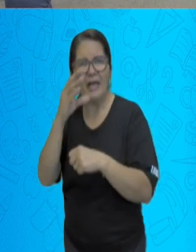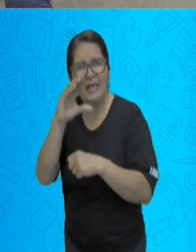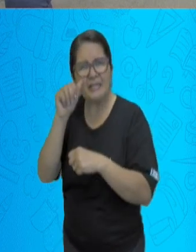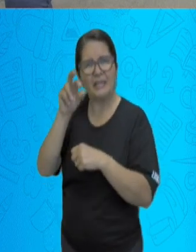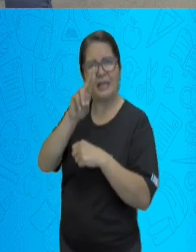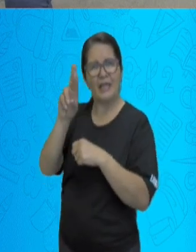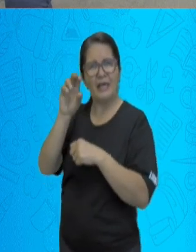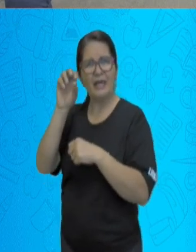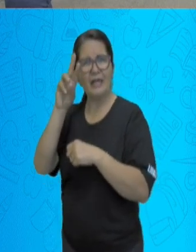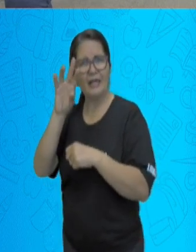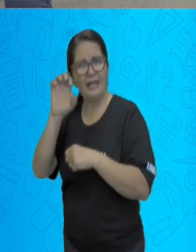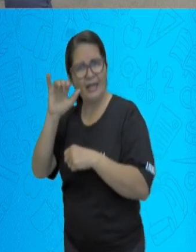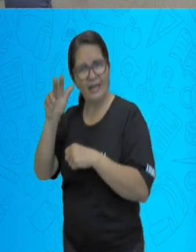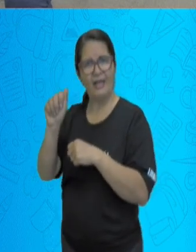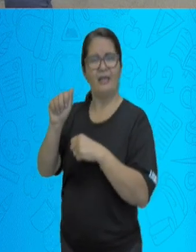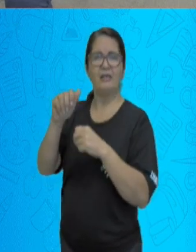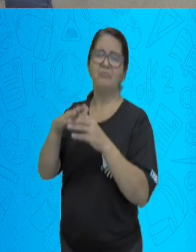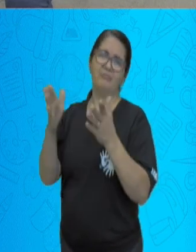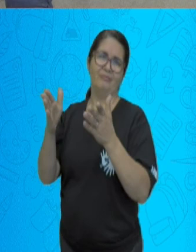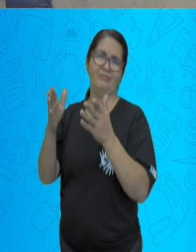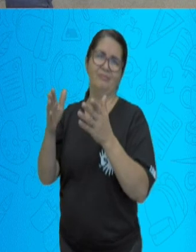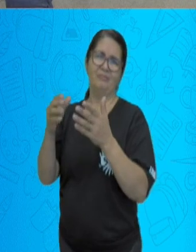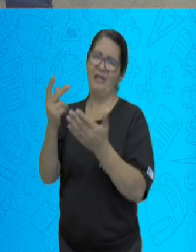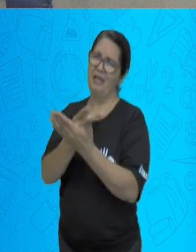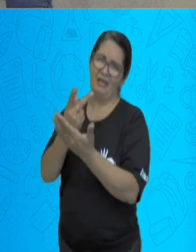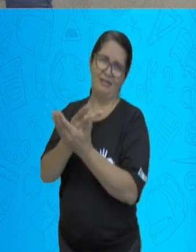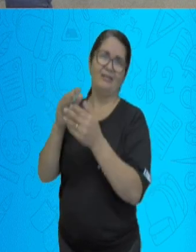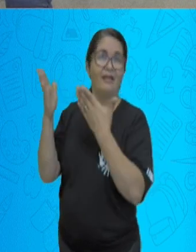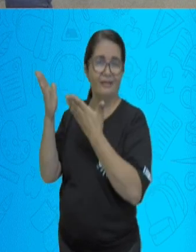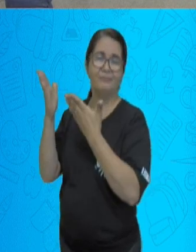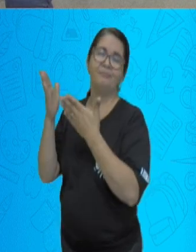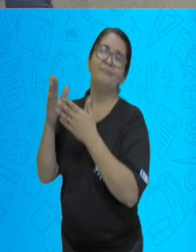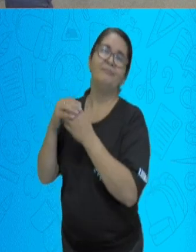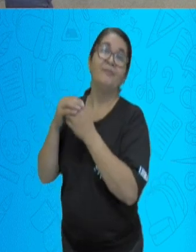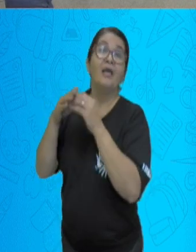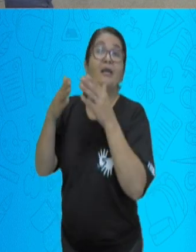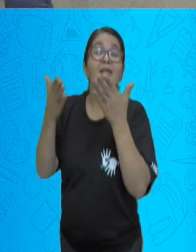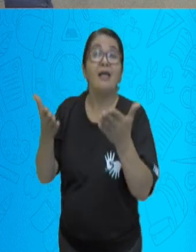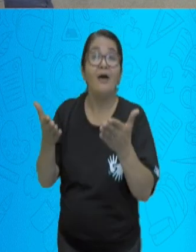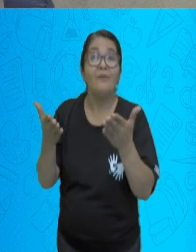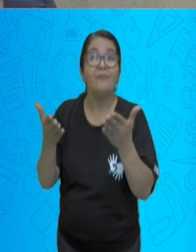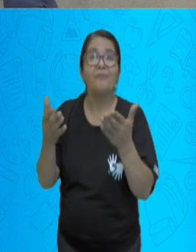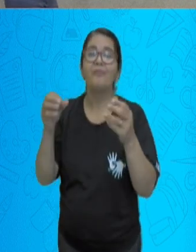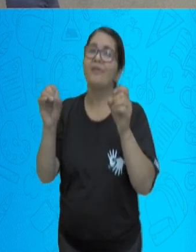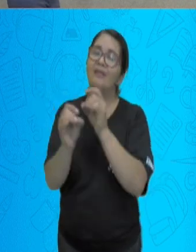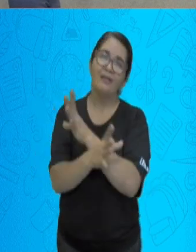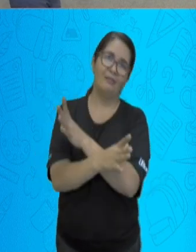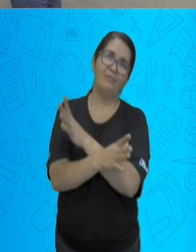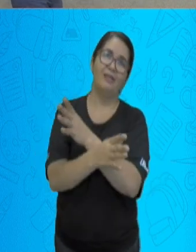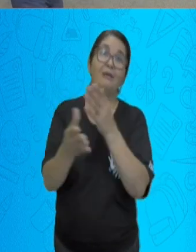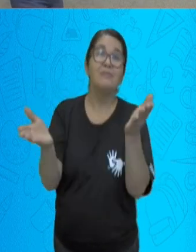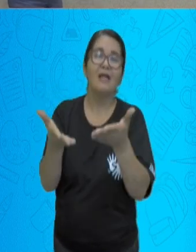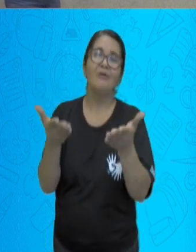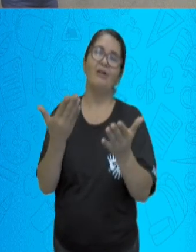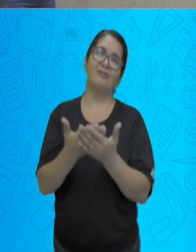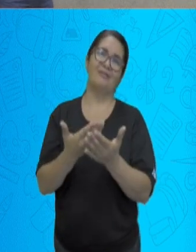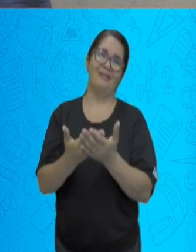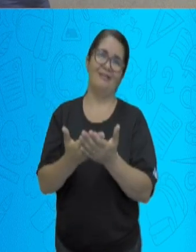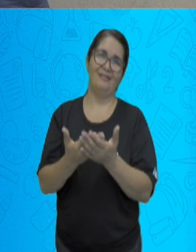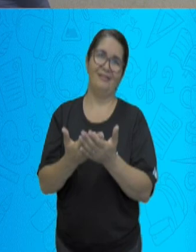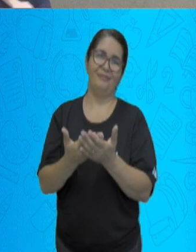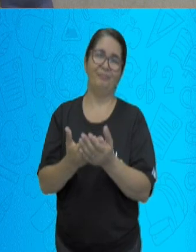Portanto, letra E está totalmente incorreta. Então, finalizamos aqui a nossa aula, não é